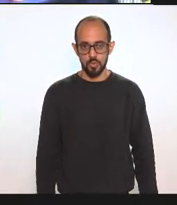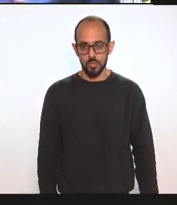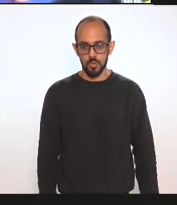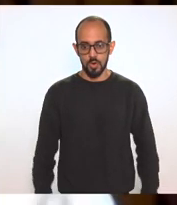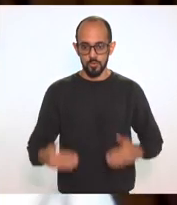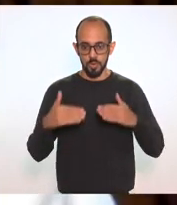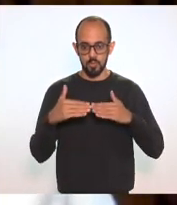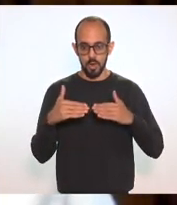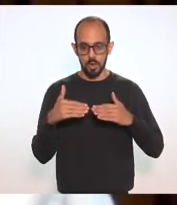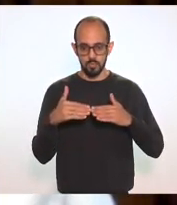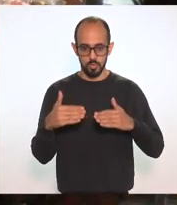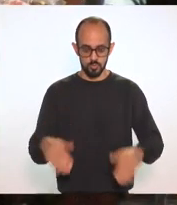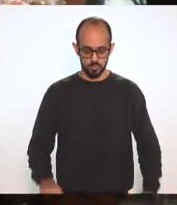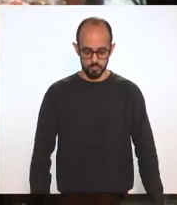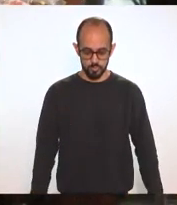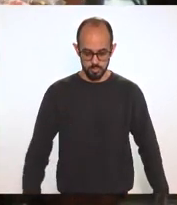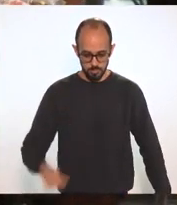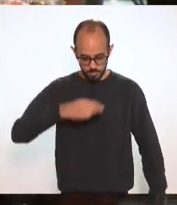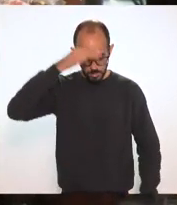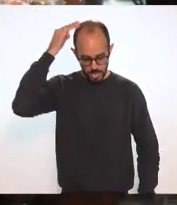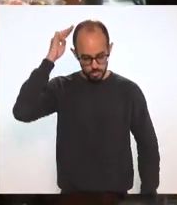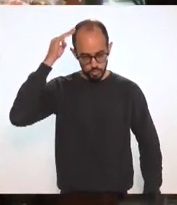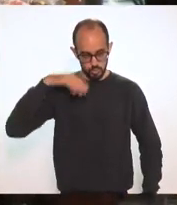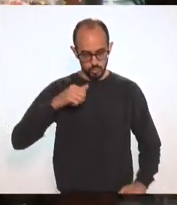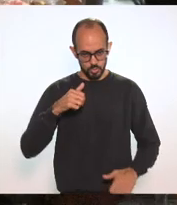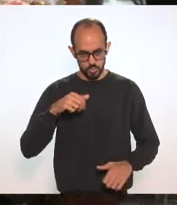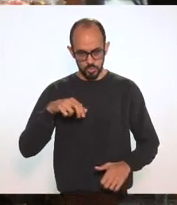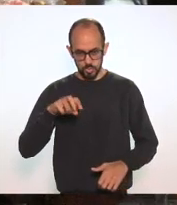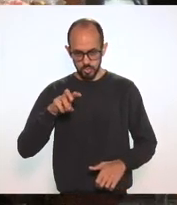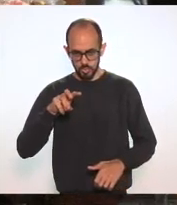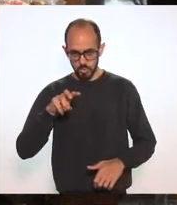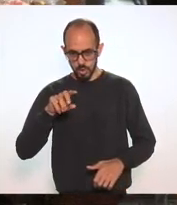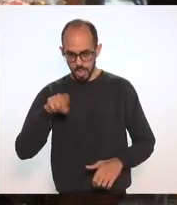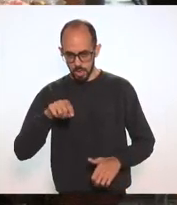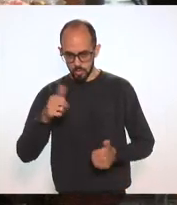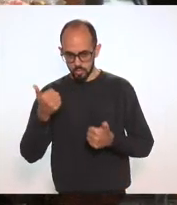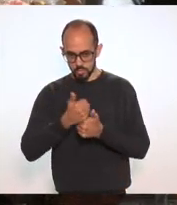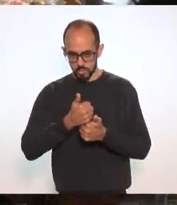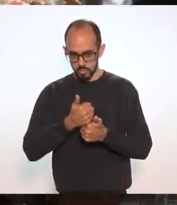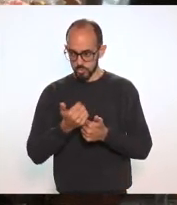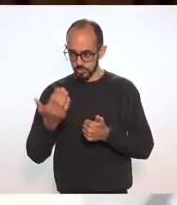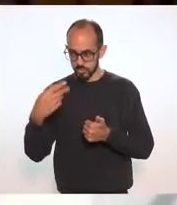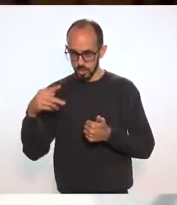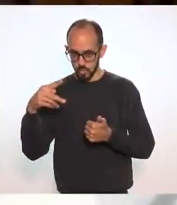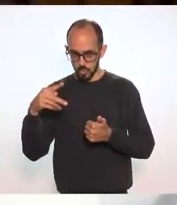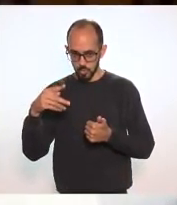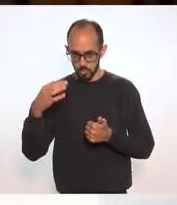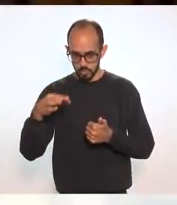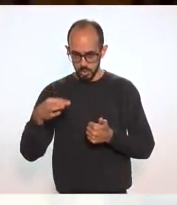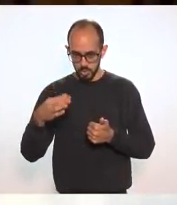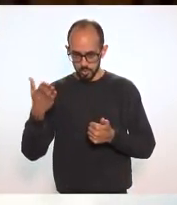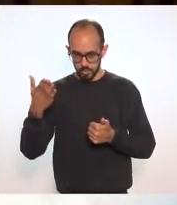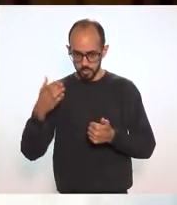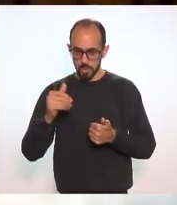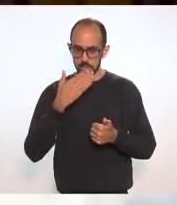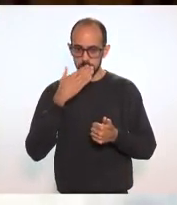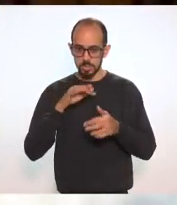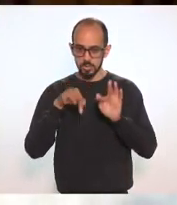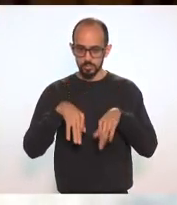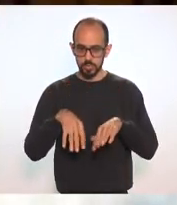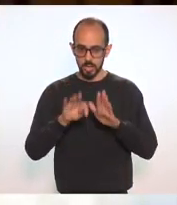Favorável. Deputado Márcio, foi substitutivo que Vossa Excelência deu? É, concluiu por substitutivo e pedindo forma final de